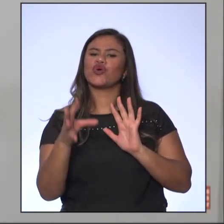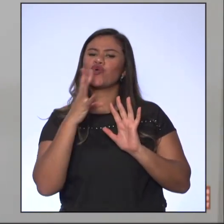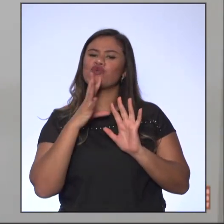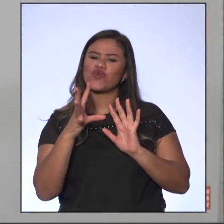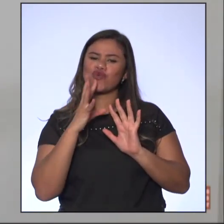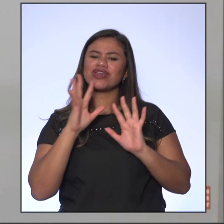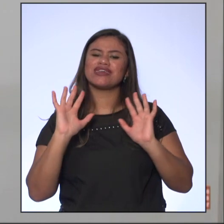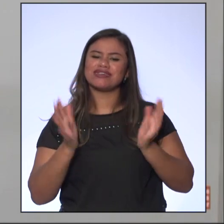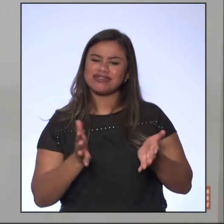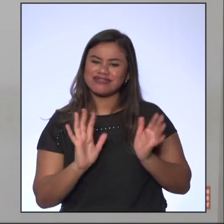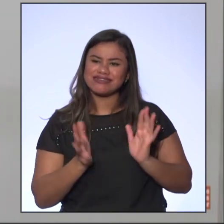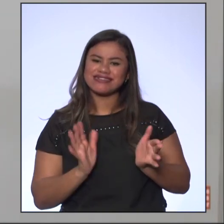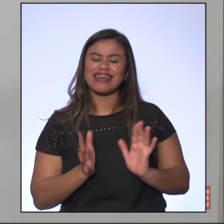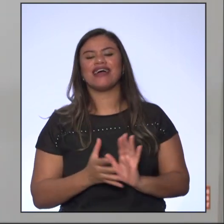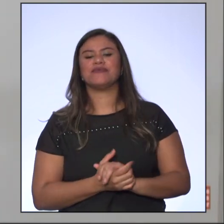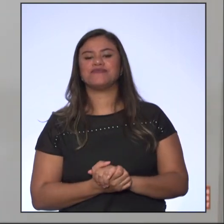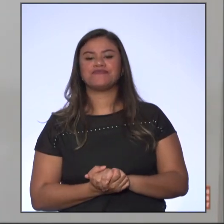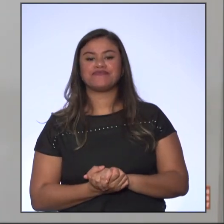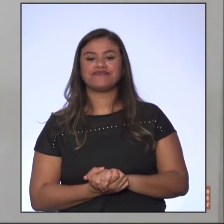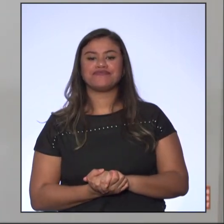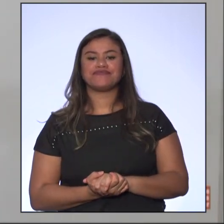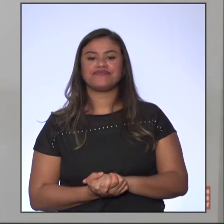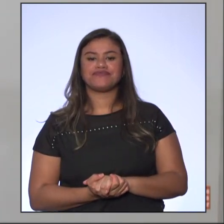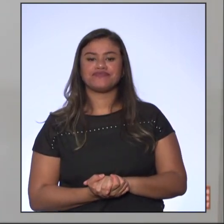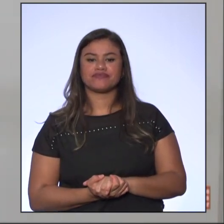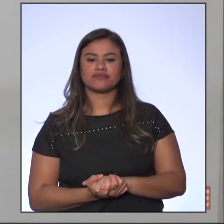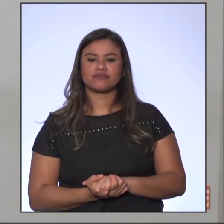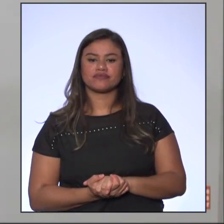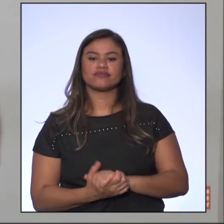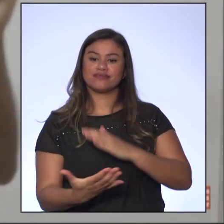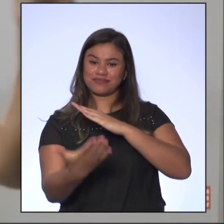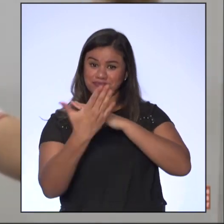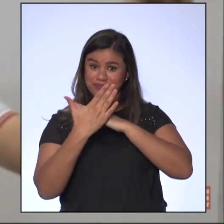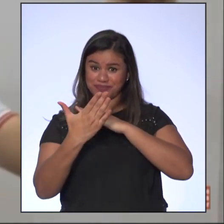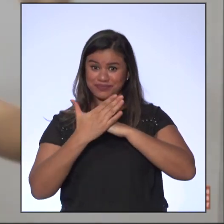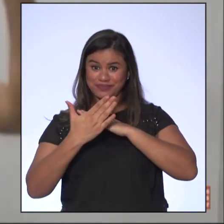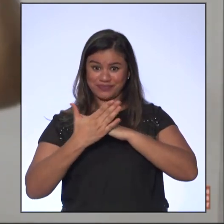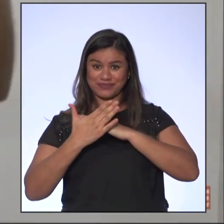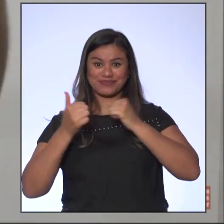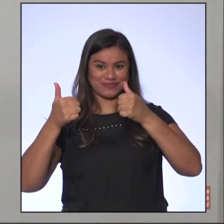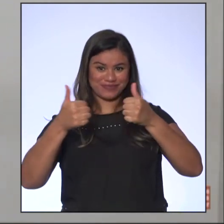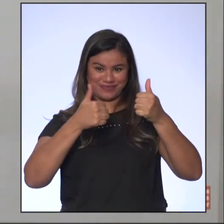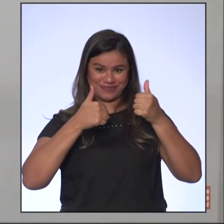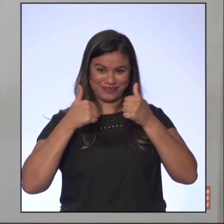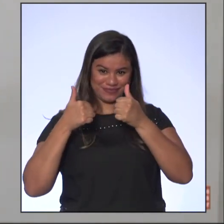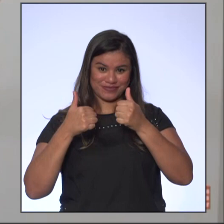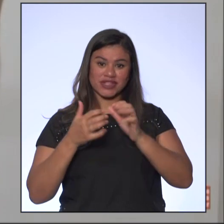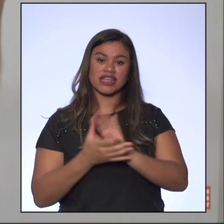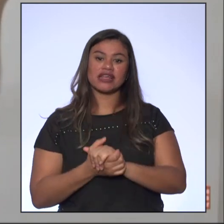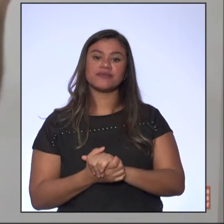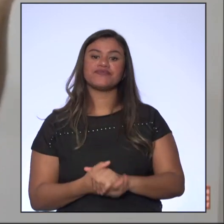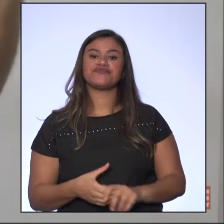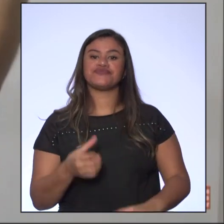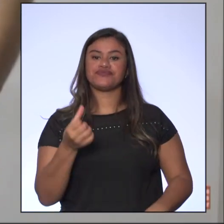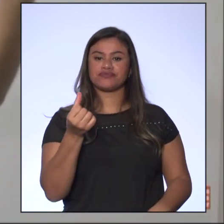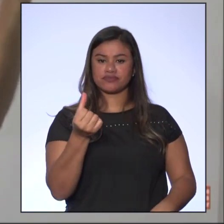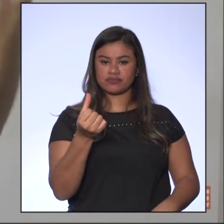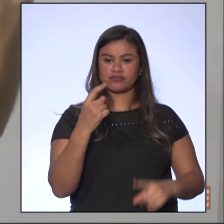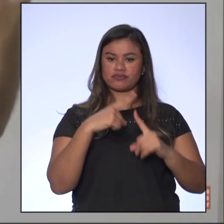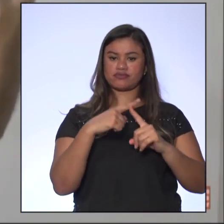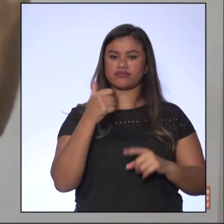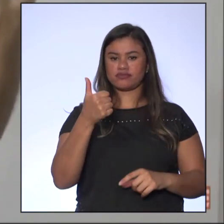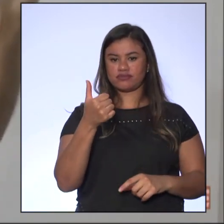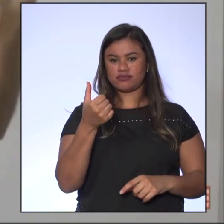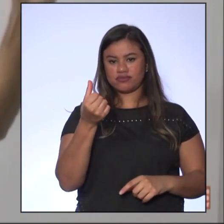média ponderada. Agora, vamos lá? Ajuda aí. Eu tenho 6 vezes 1, 6,